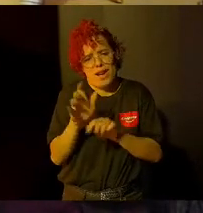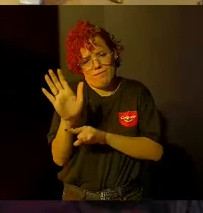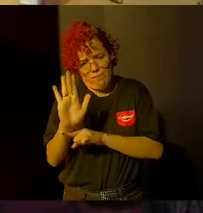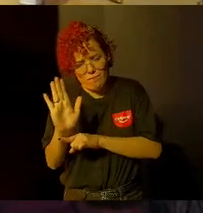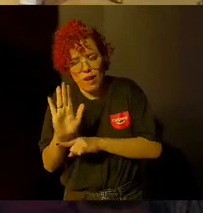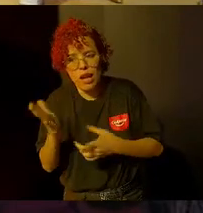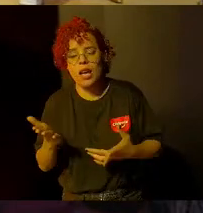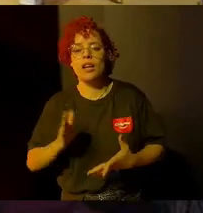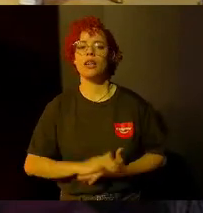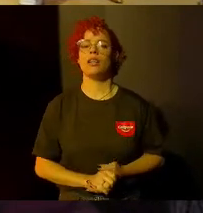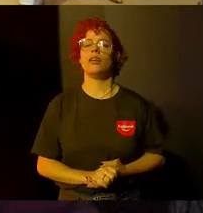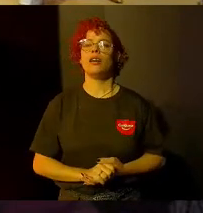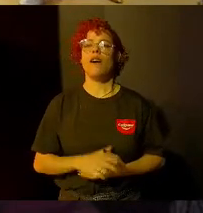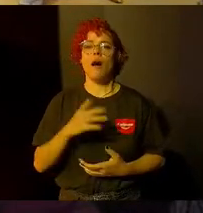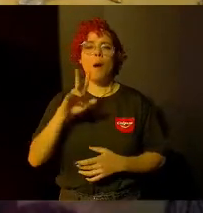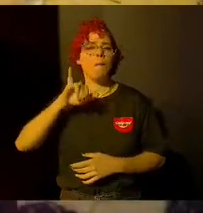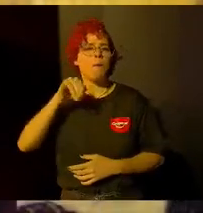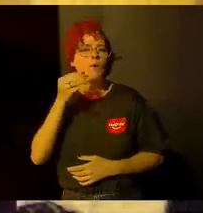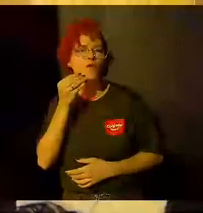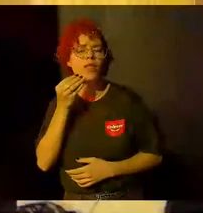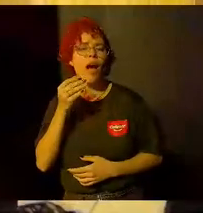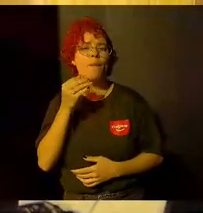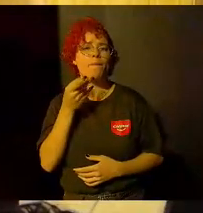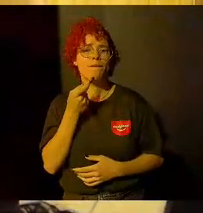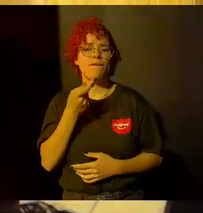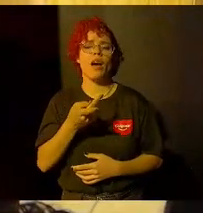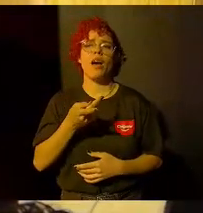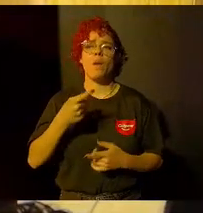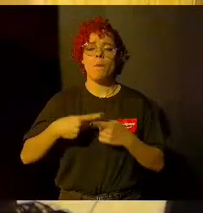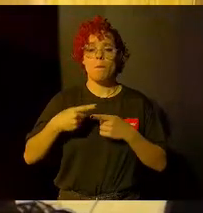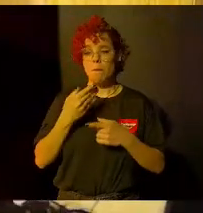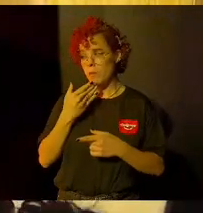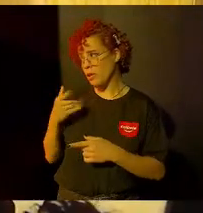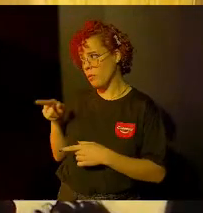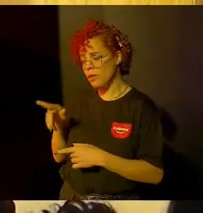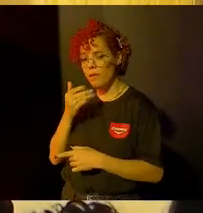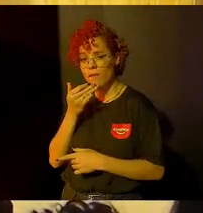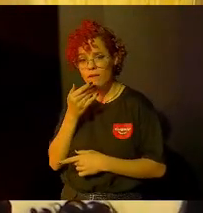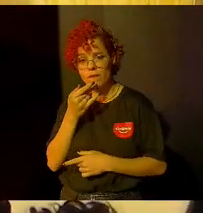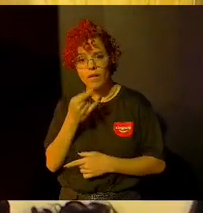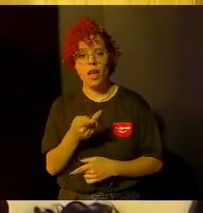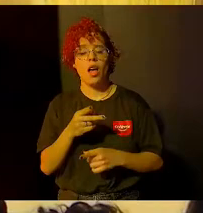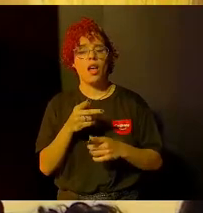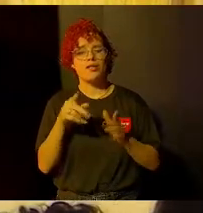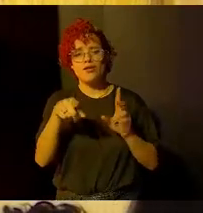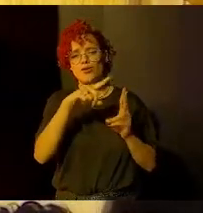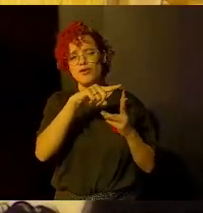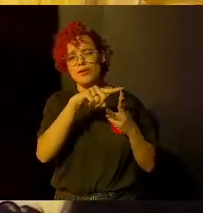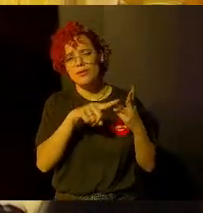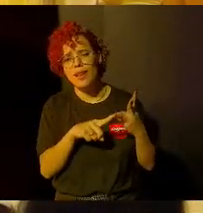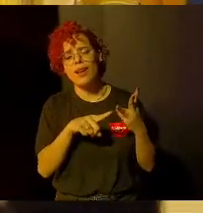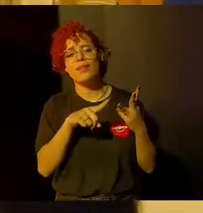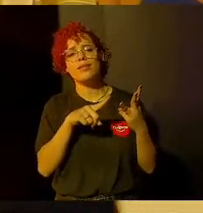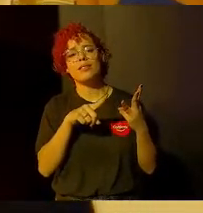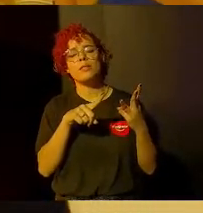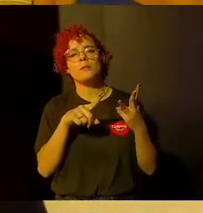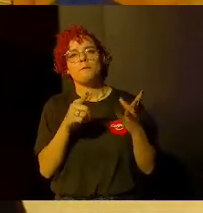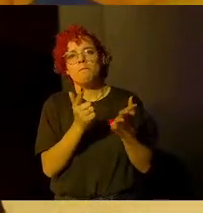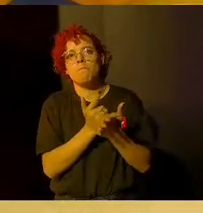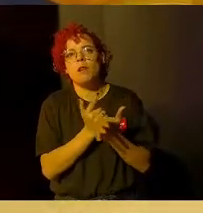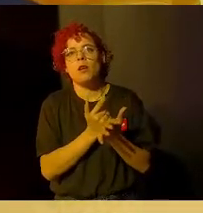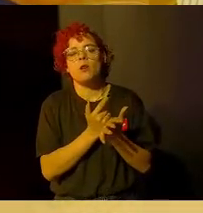eu vou aproveitar para falar pedir para você falar Aline porque esses três livros eles recorrem né